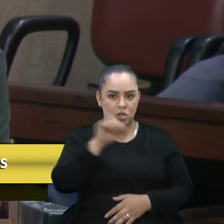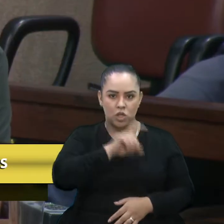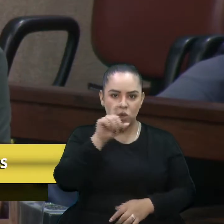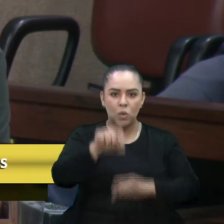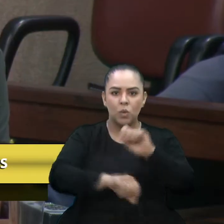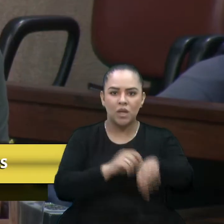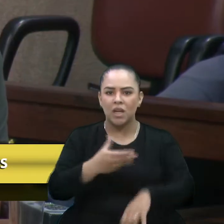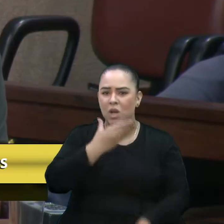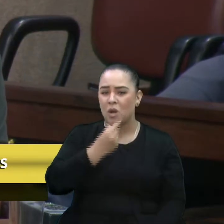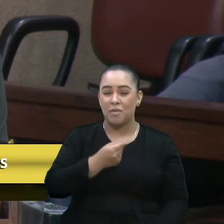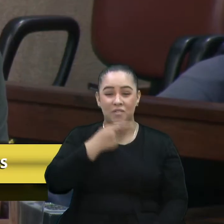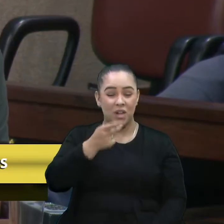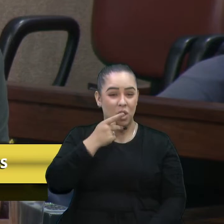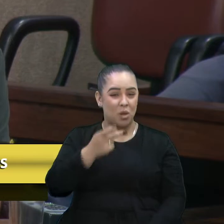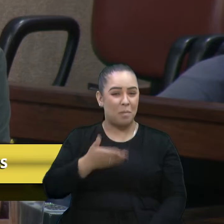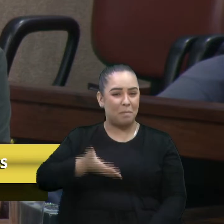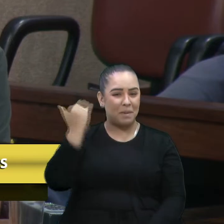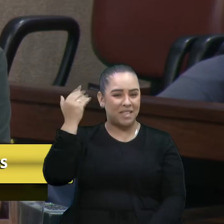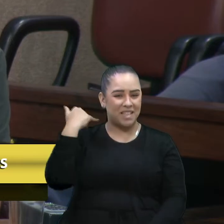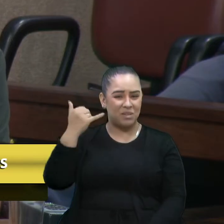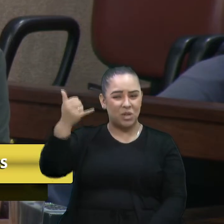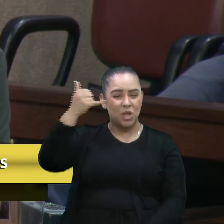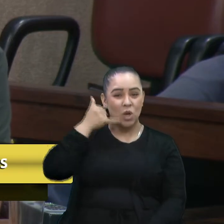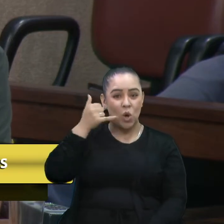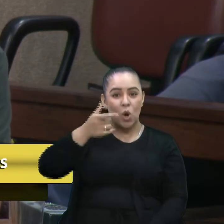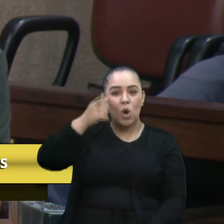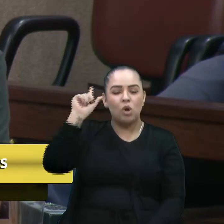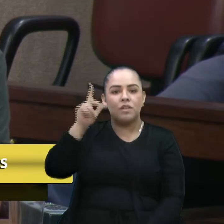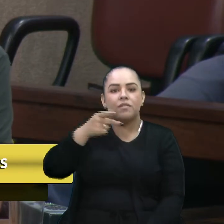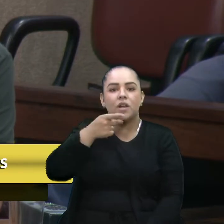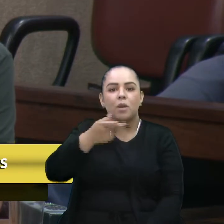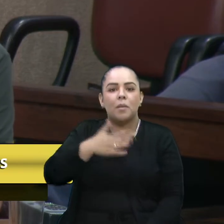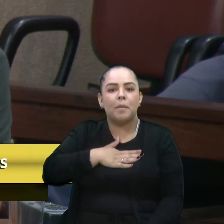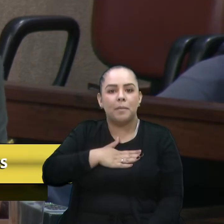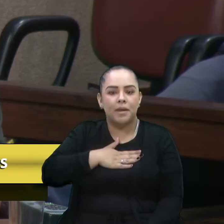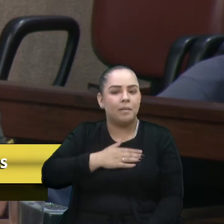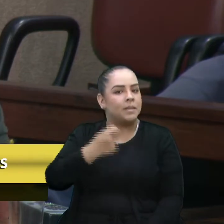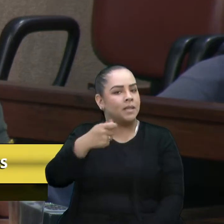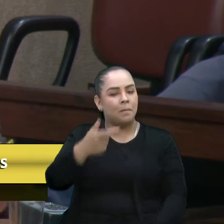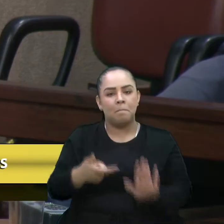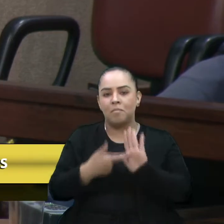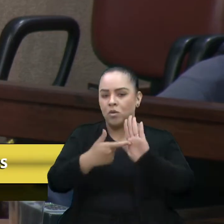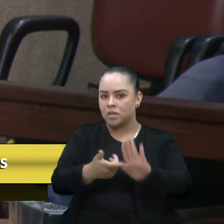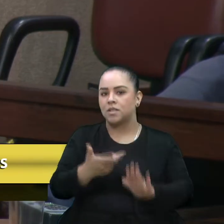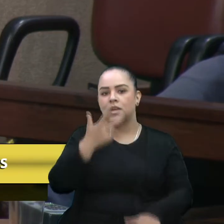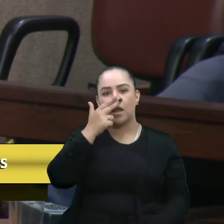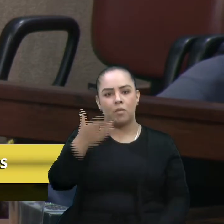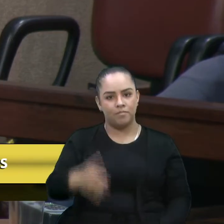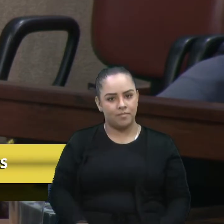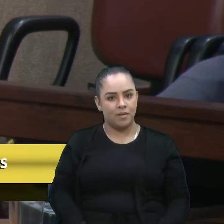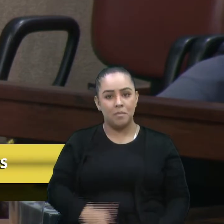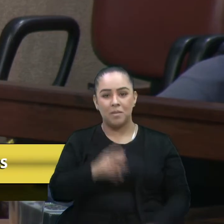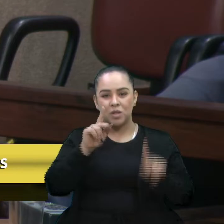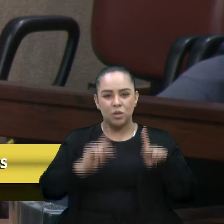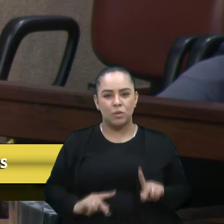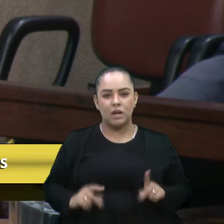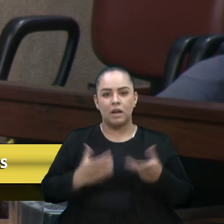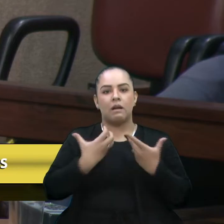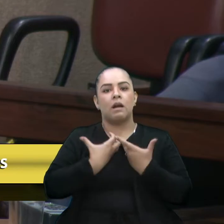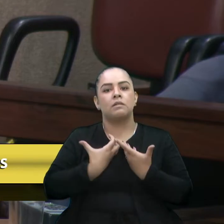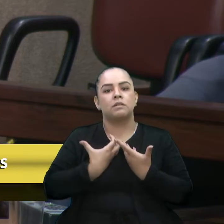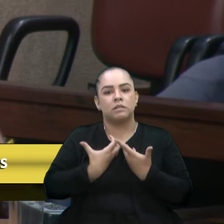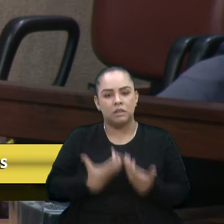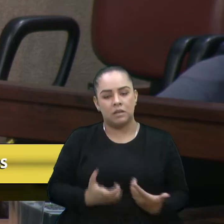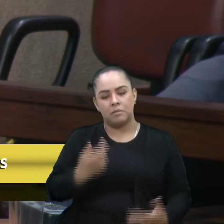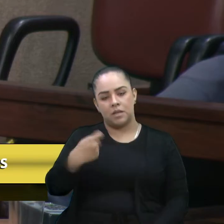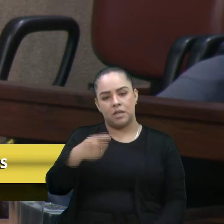aquele homem me xingou a vez que ele me ligou e o que ele falou ontem era de mostrar. Então, assim, ó, as pessoas estão cansadas, a gente realmente precisa resolver a